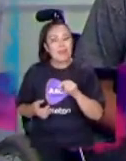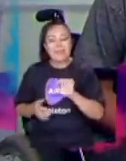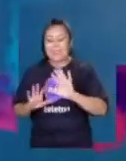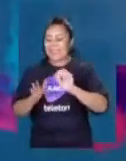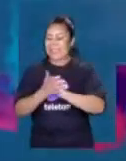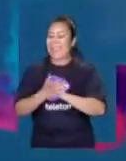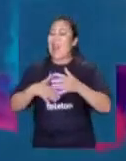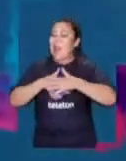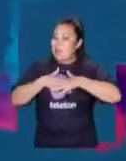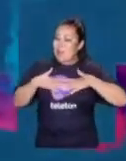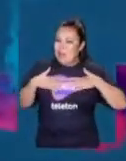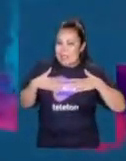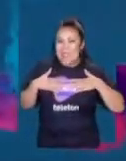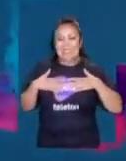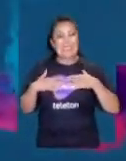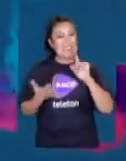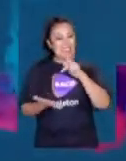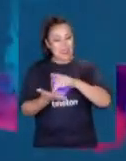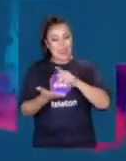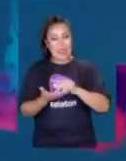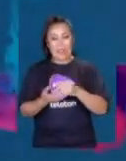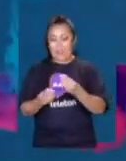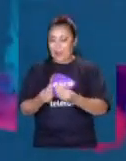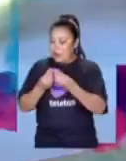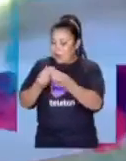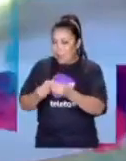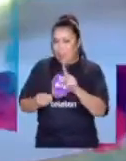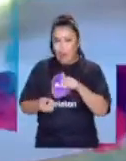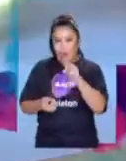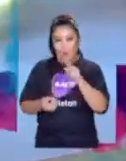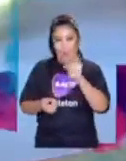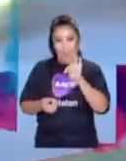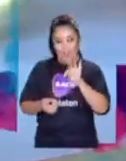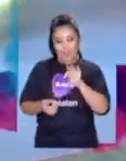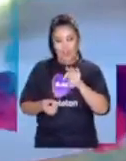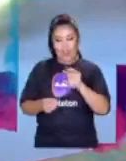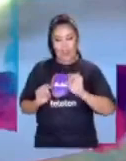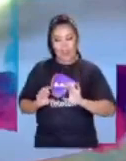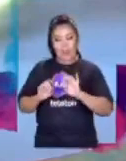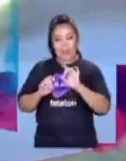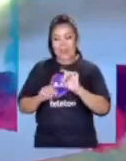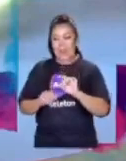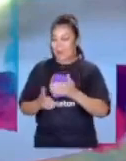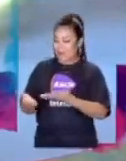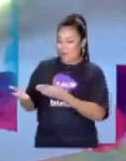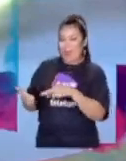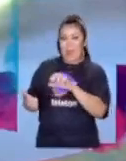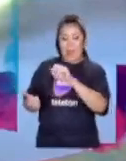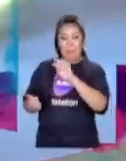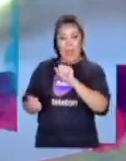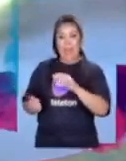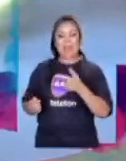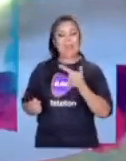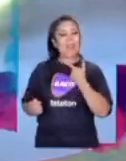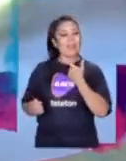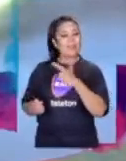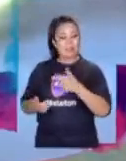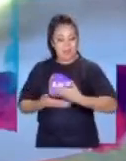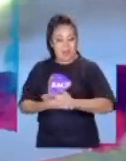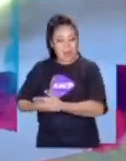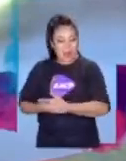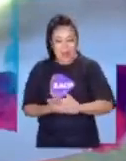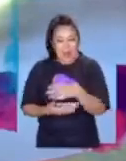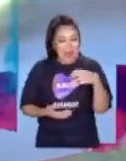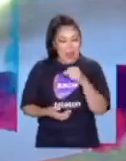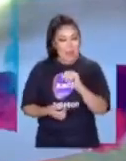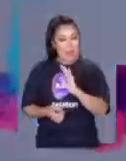Prazer enorme. Eu trouxe aqui um kitzinho especial pra Rebeca, que eu sei que ela brevemente vai ganhar neném.